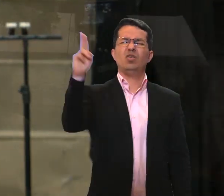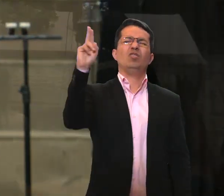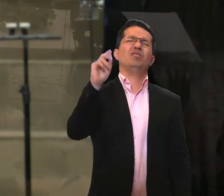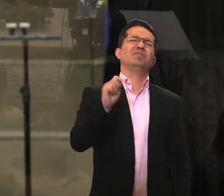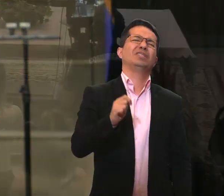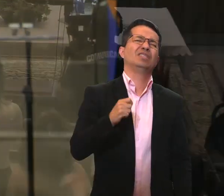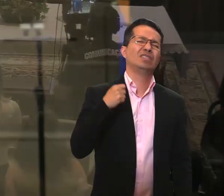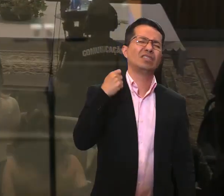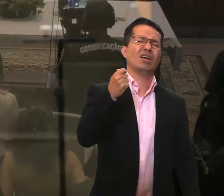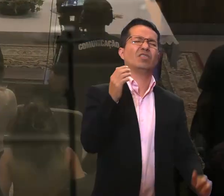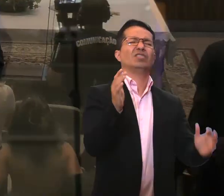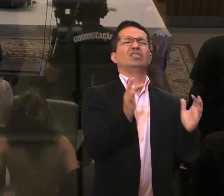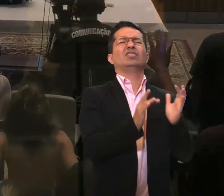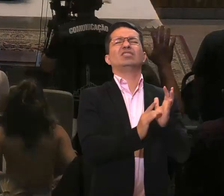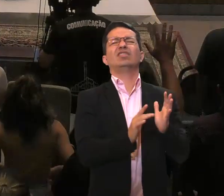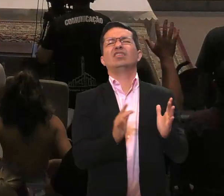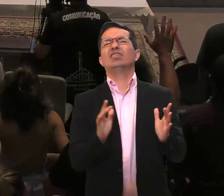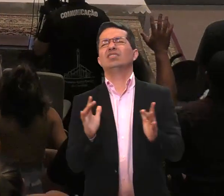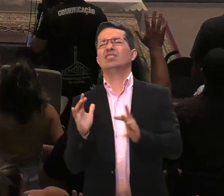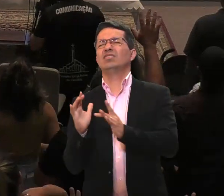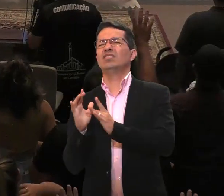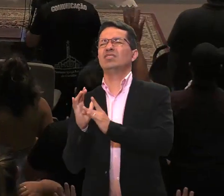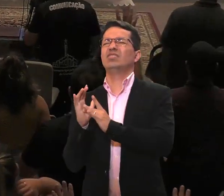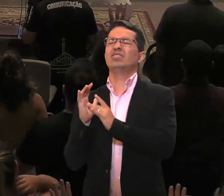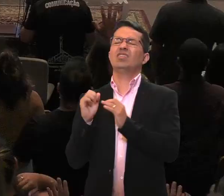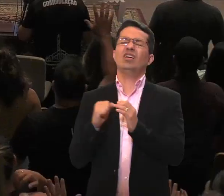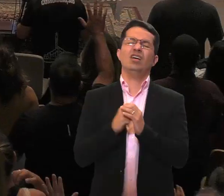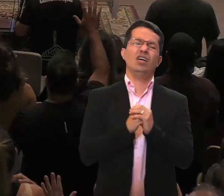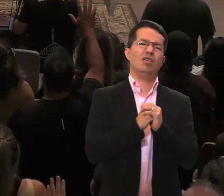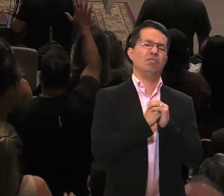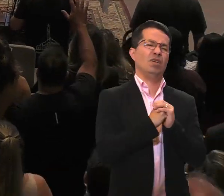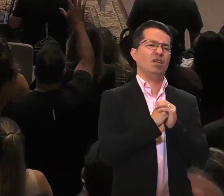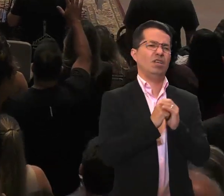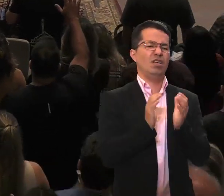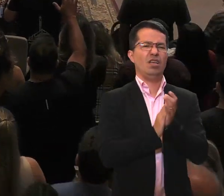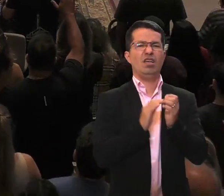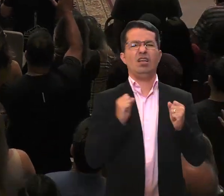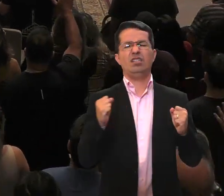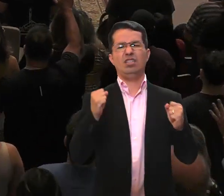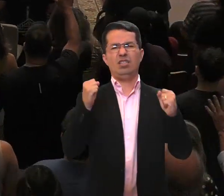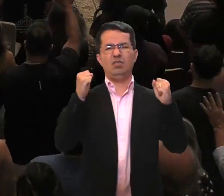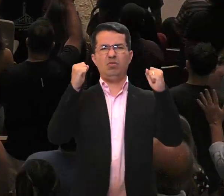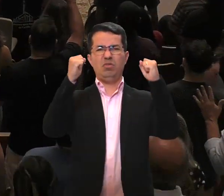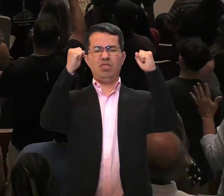nome de Jesus, amém, aleluia,